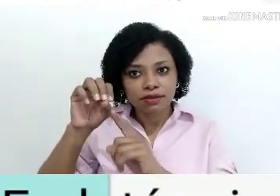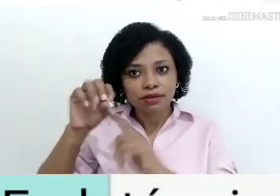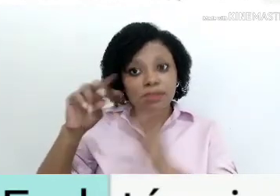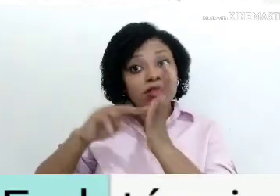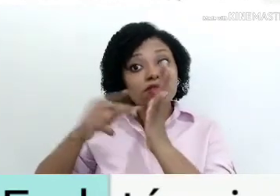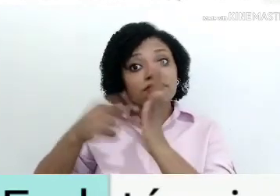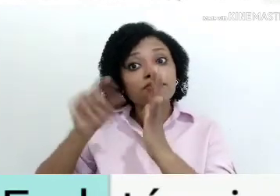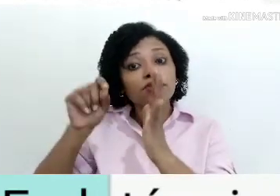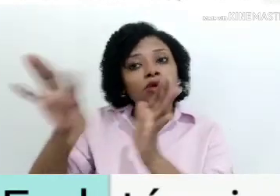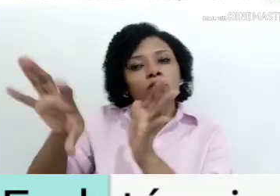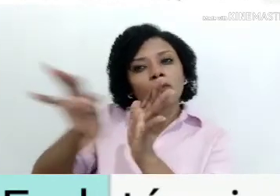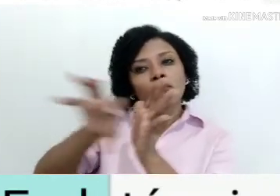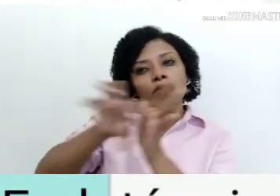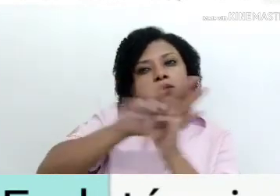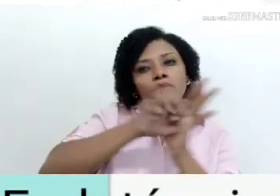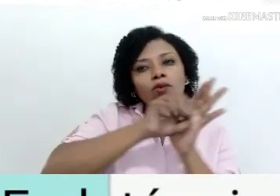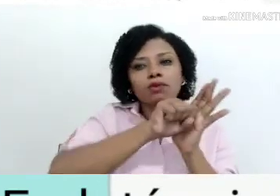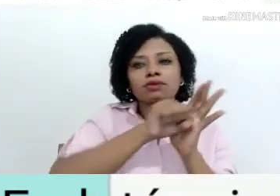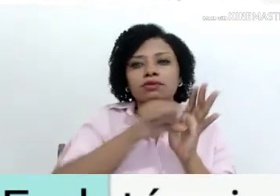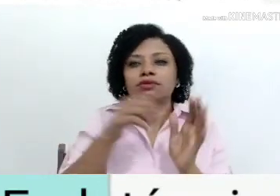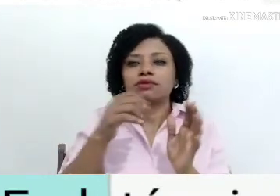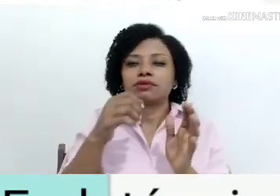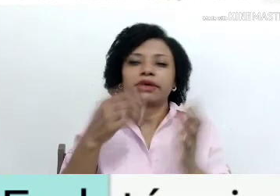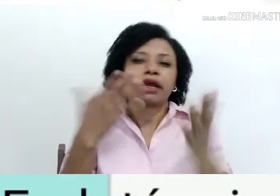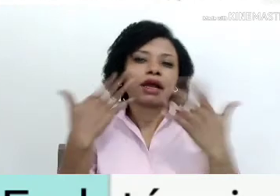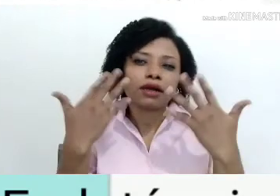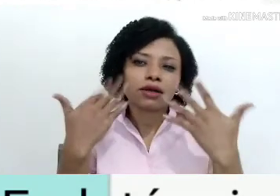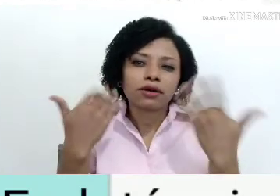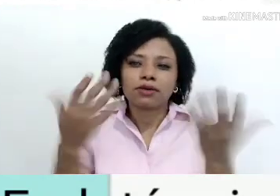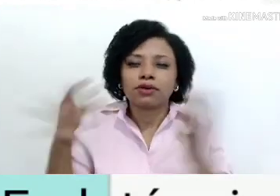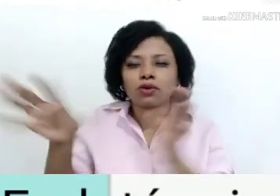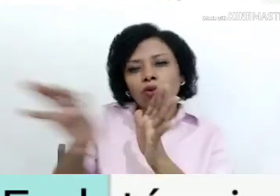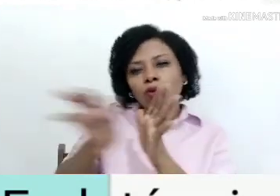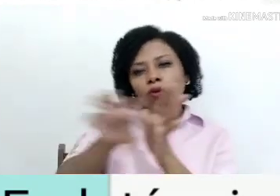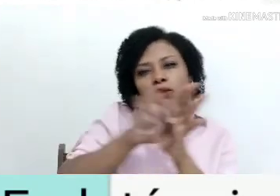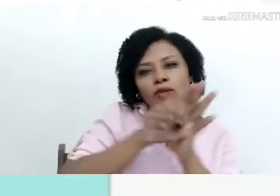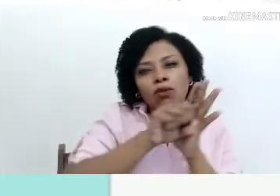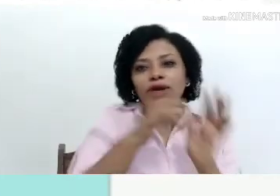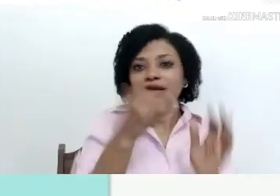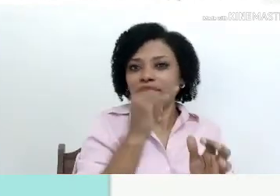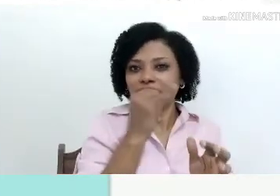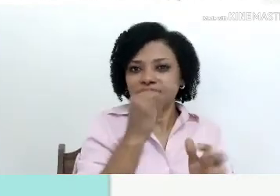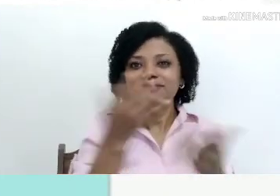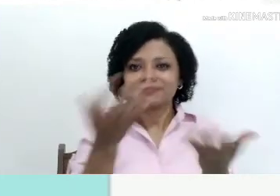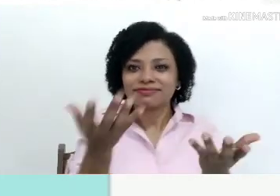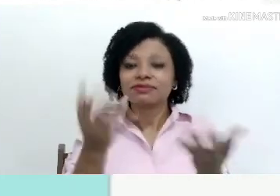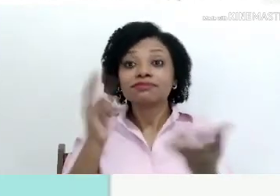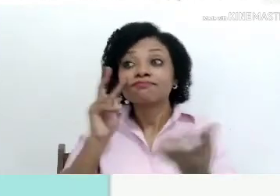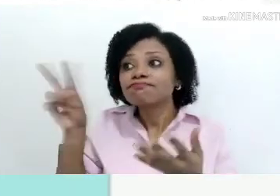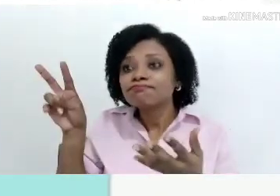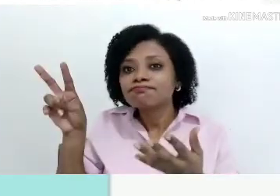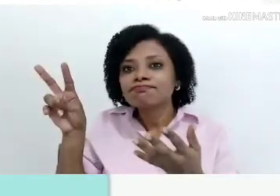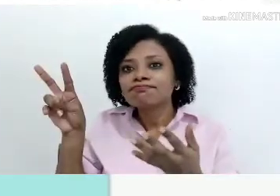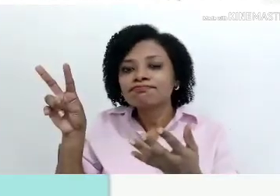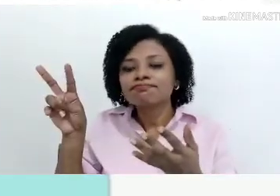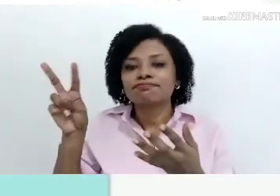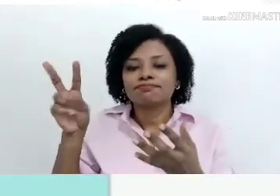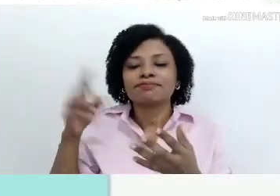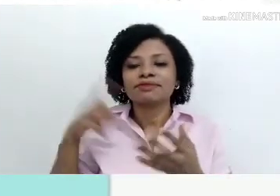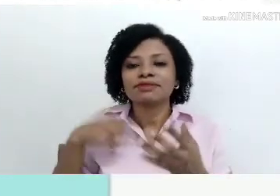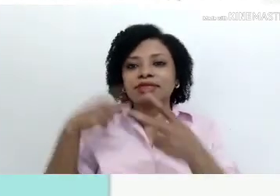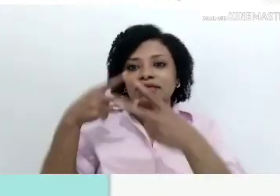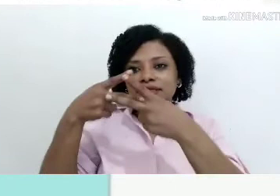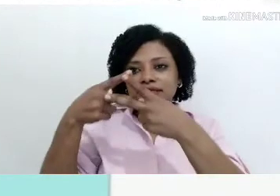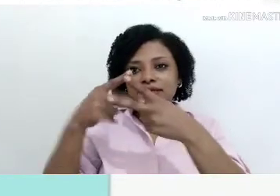calor. Então, aqui, olha só, eu tenho um ΔH, tá? Eu tenho aqui novamente em relação aos